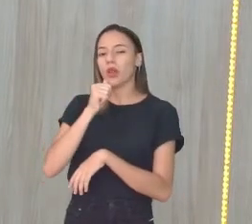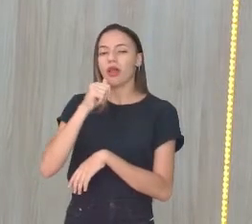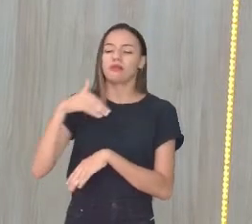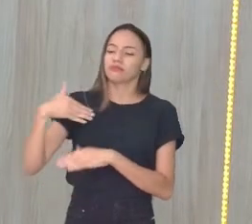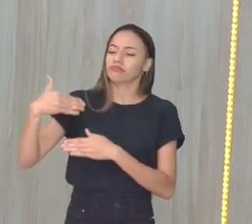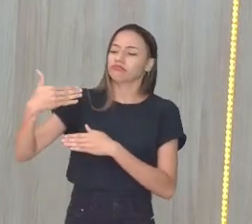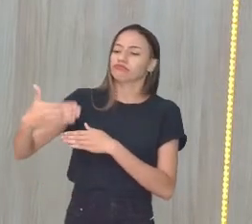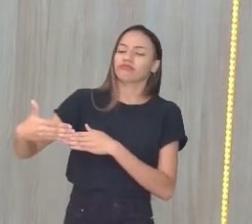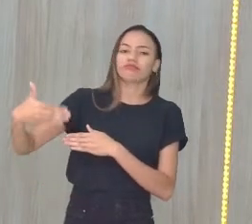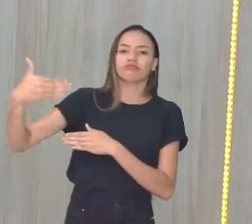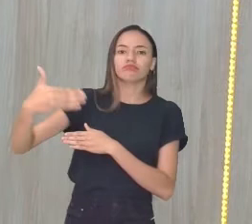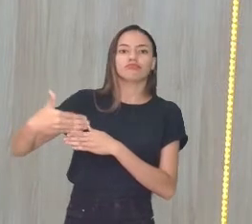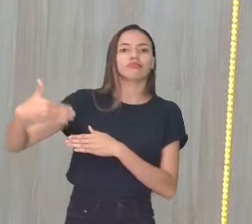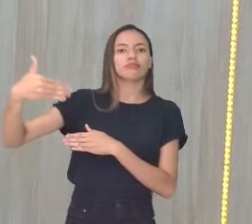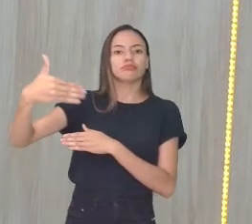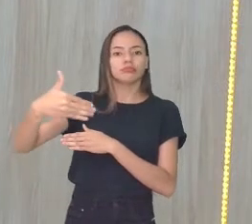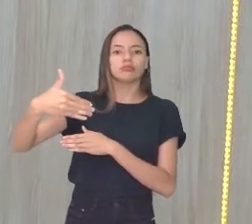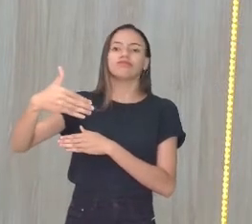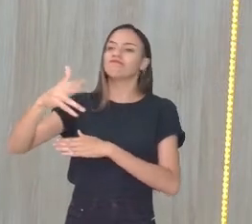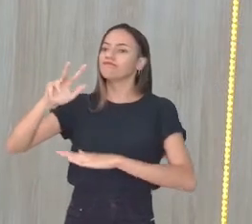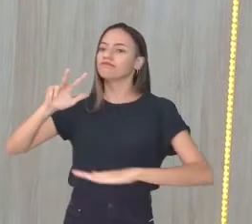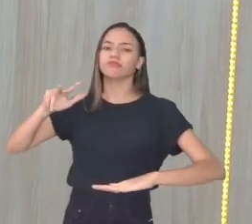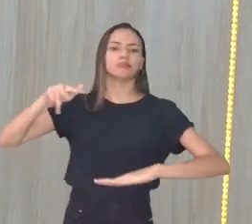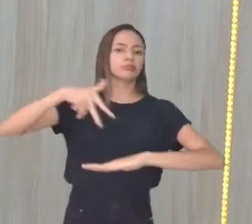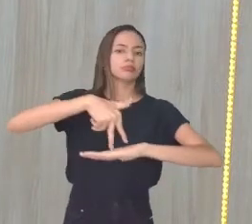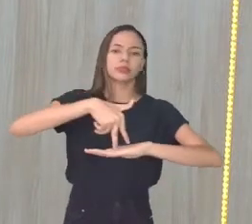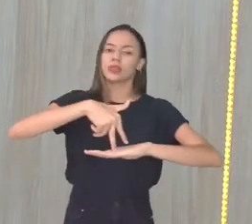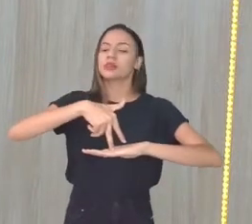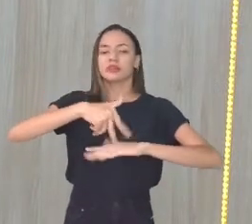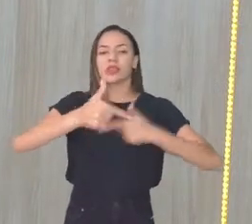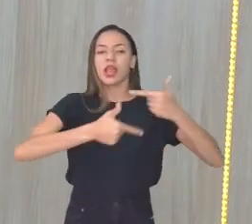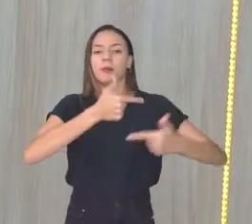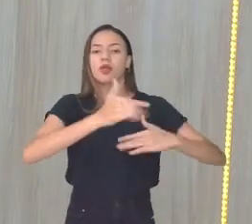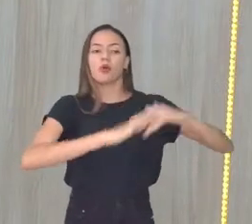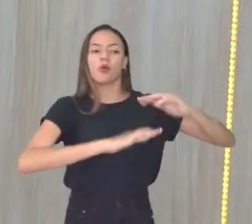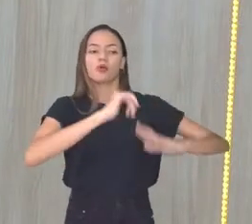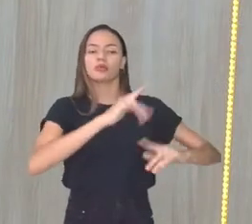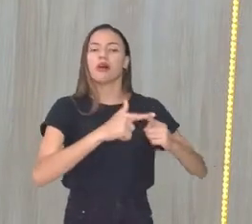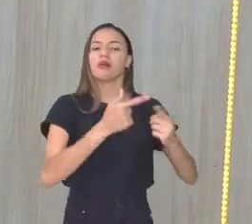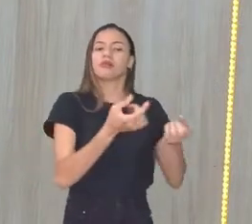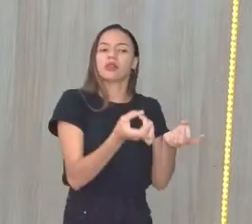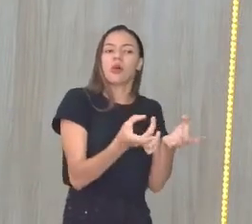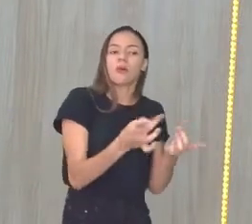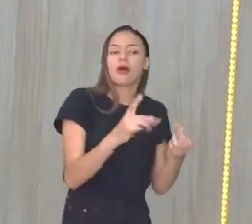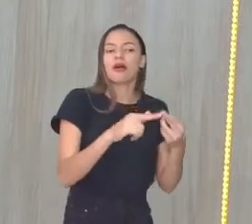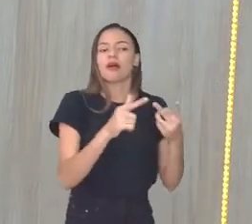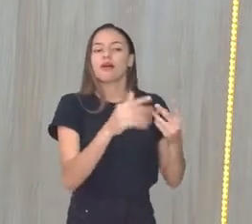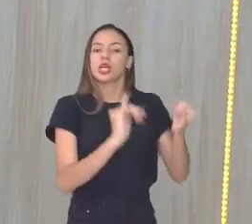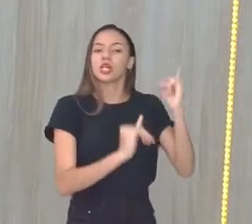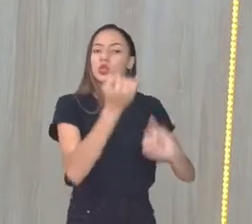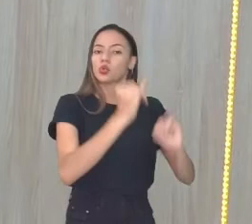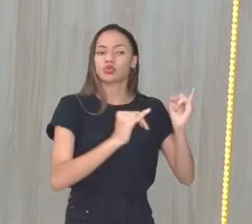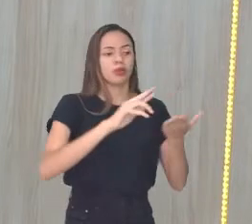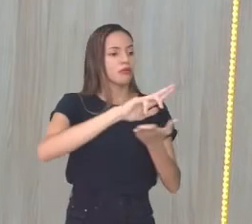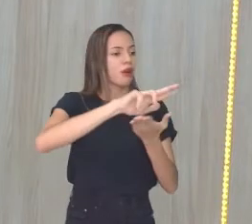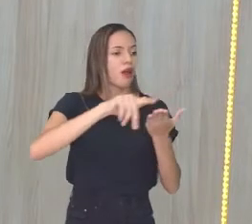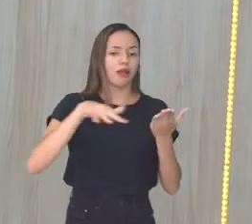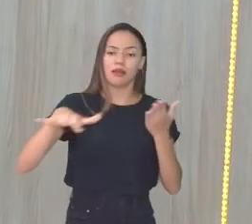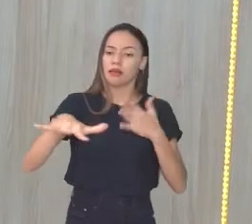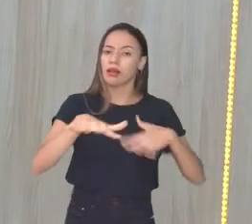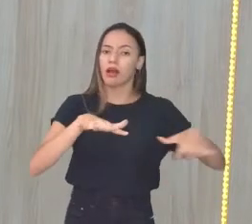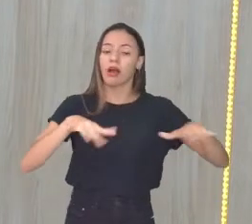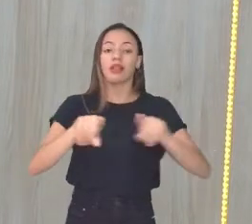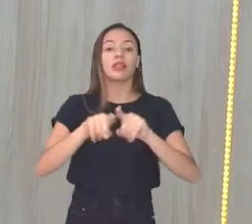ano, ela vem ocupando mais cargos no comércio, na indústria, em várias áreas, né, e